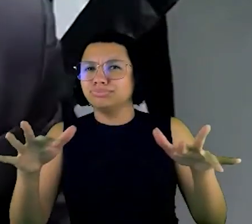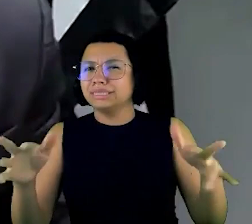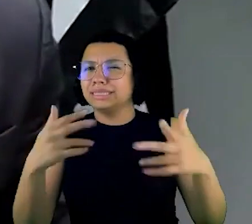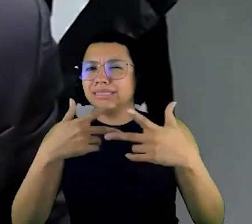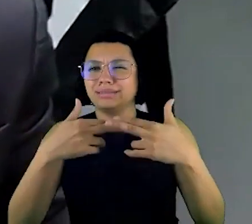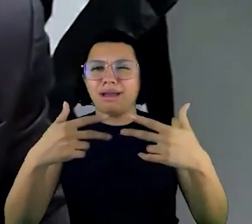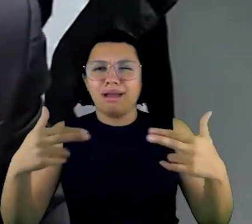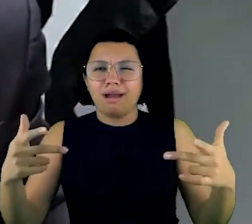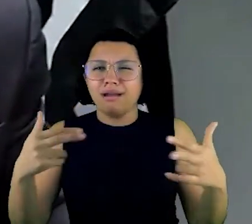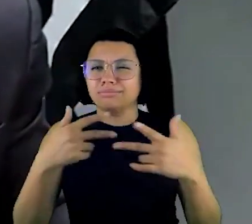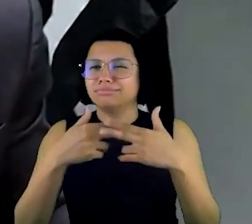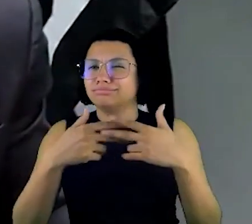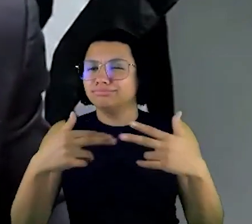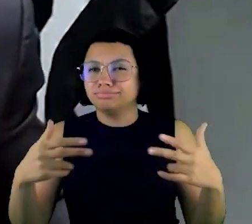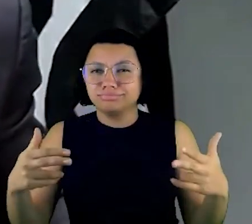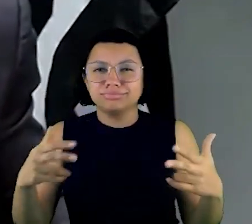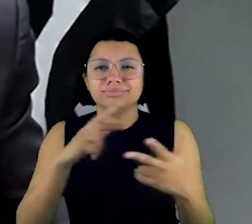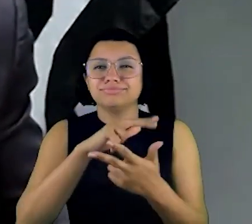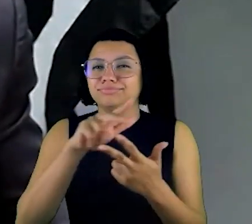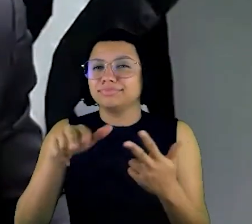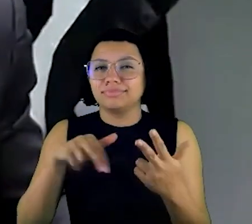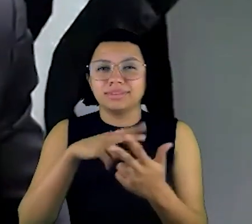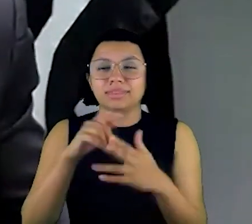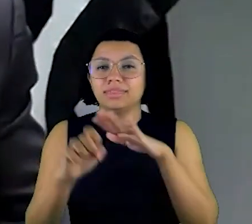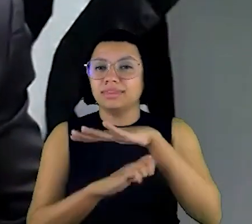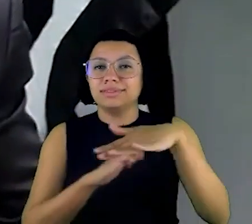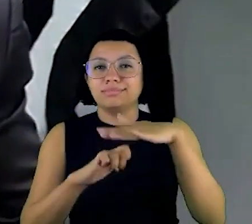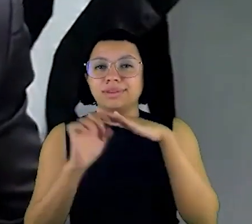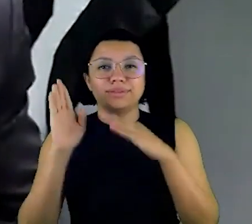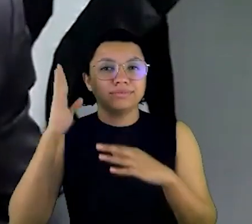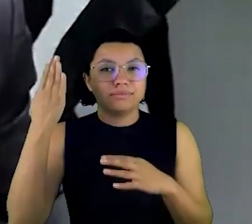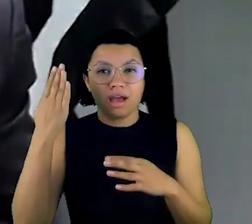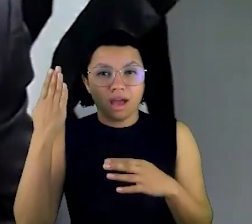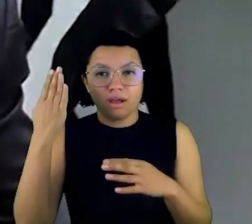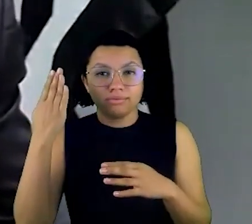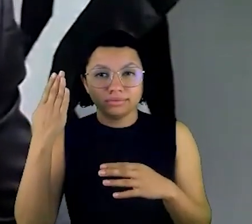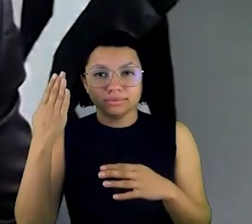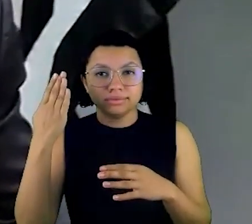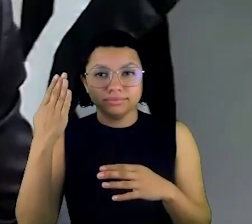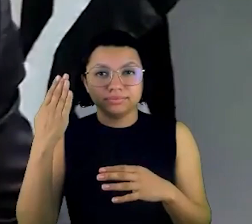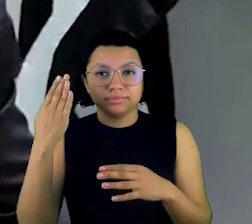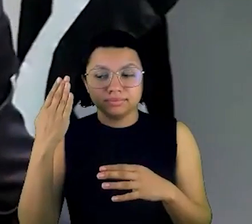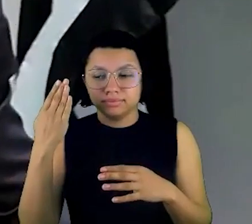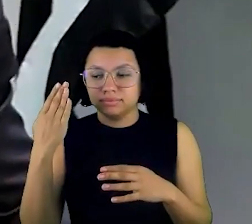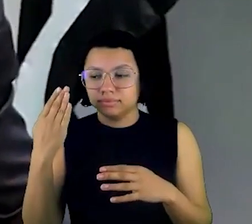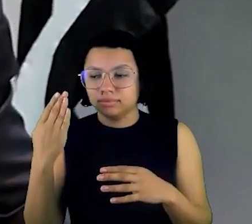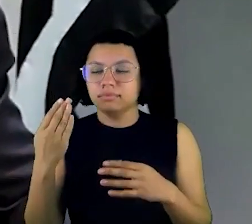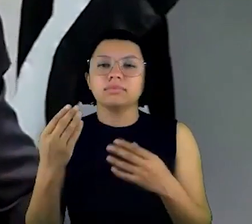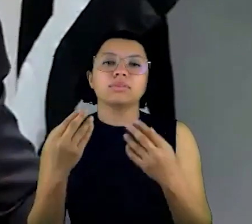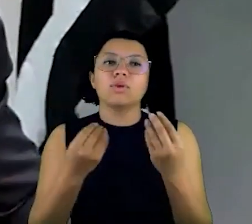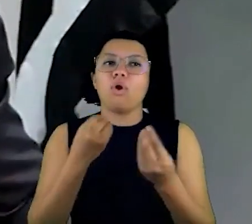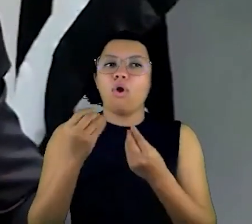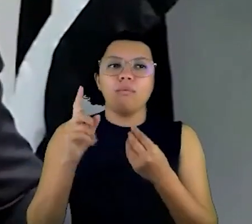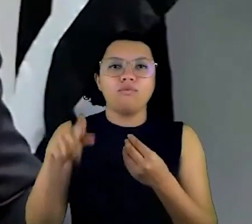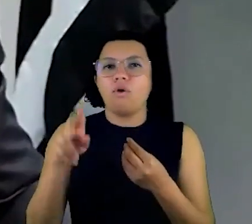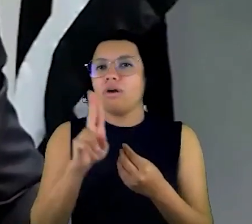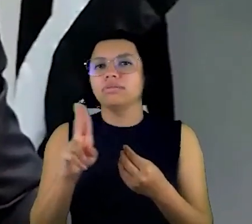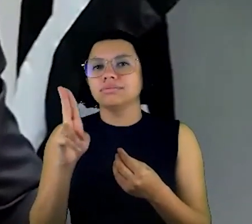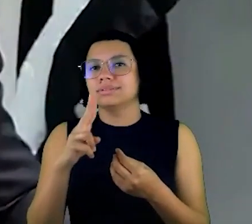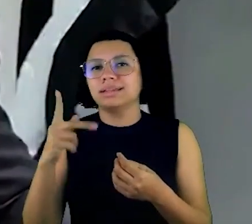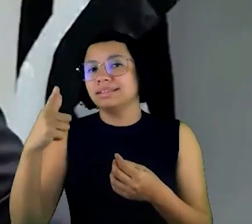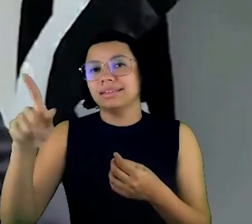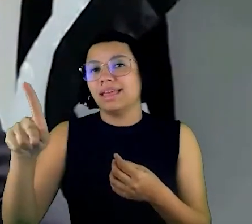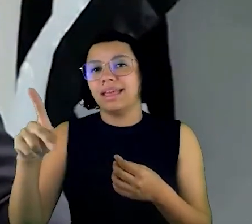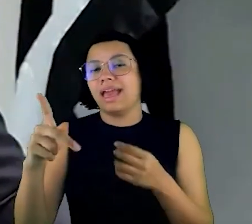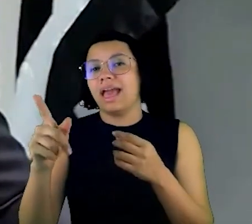em tantas empresas fakes quantas foram as usadas